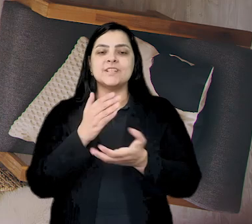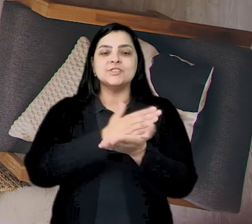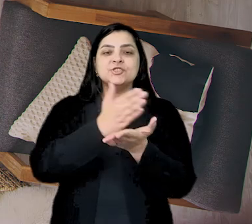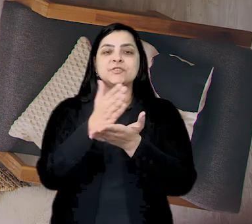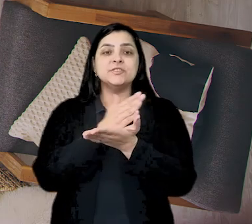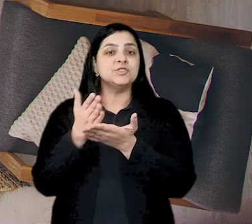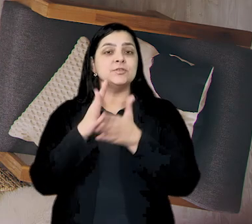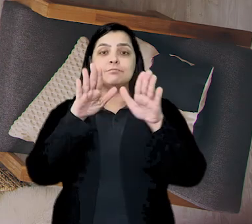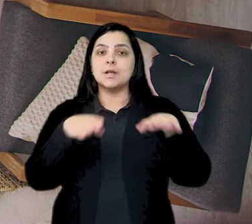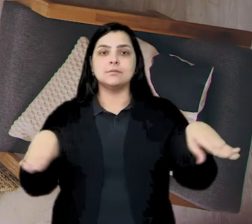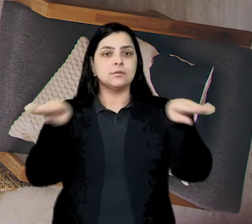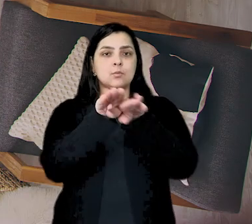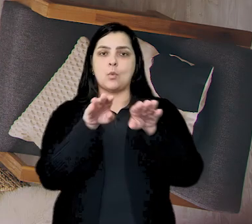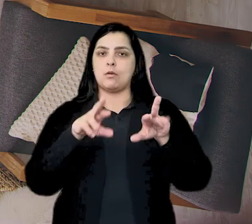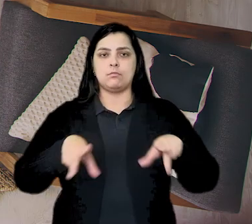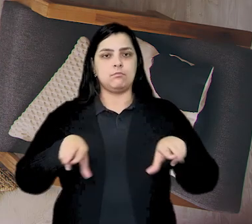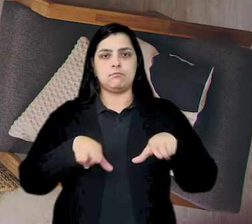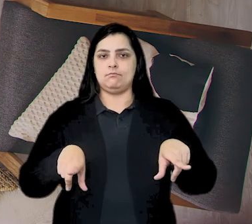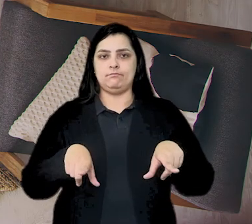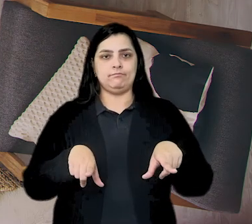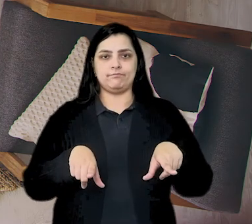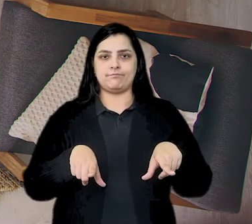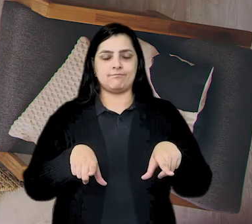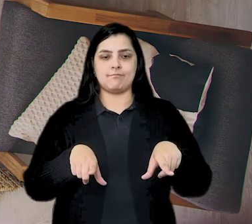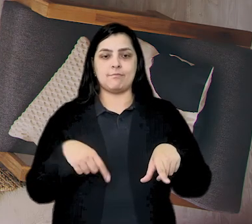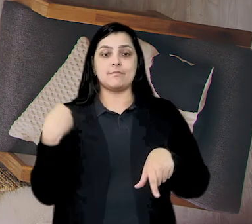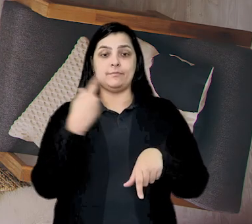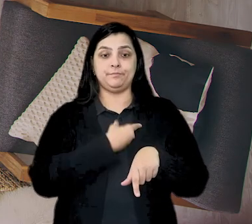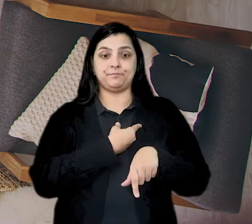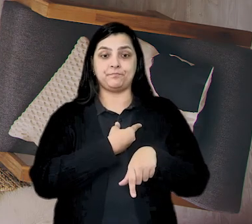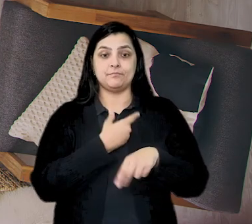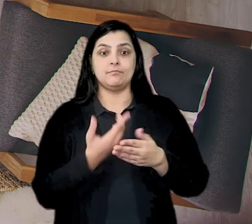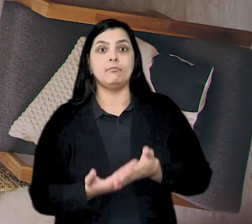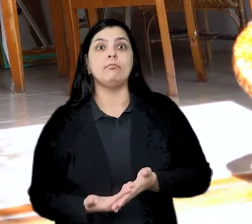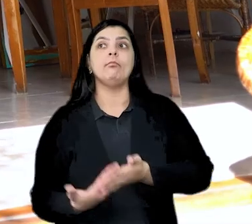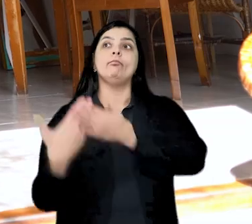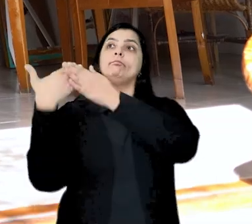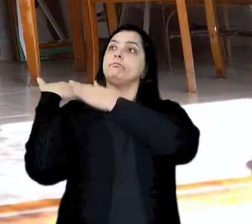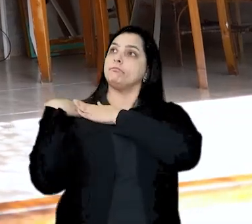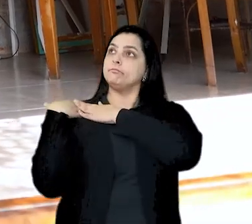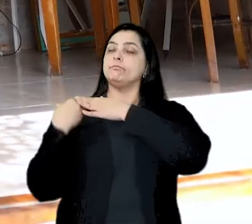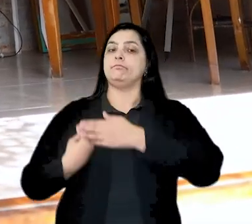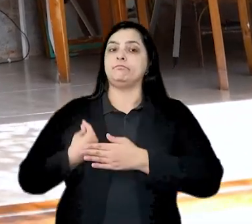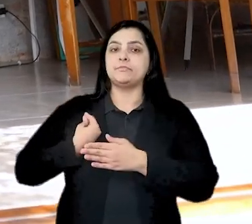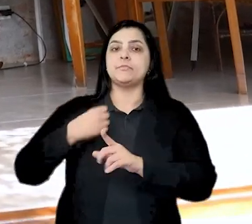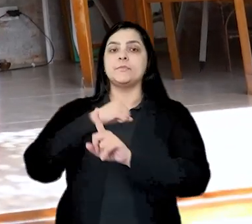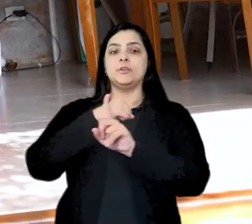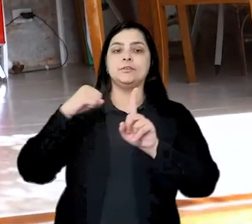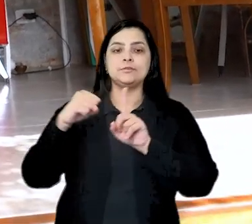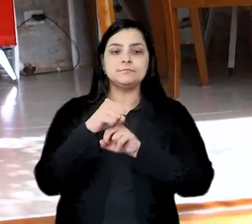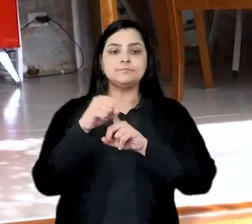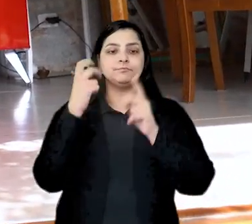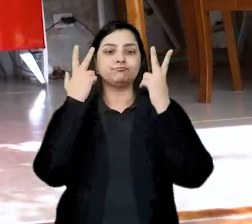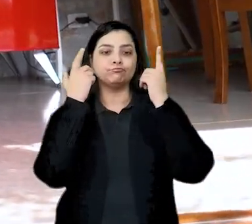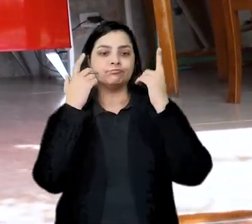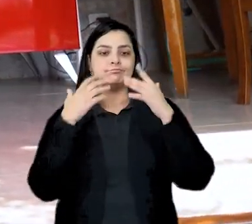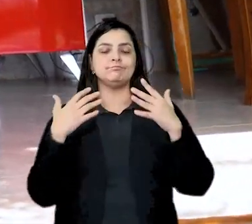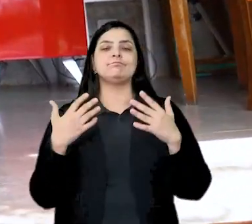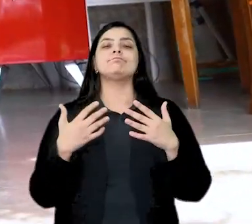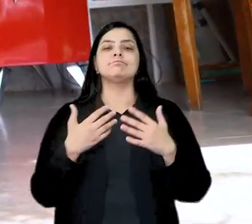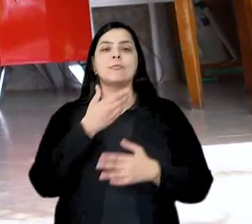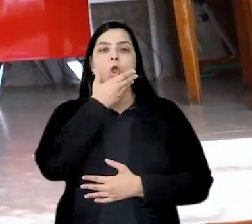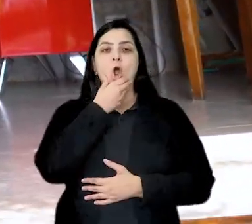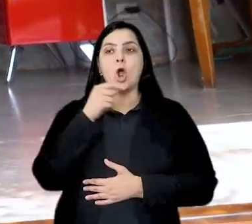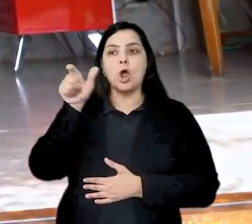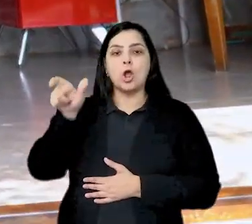distribuídas de forma desigual. Então é como se nós tivéssemos todo o ônus da vida social, da vida comum,